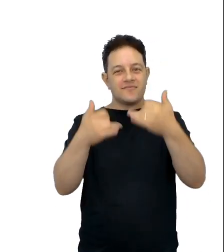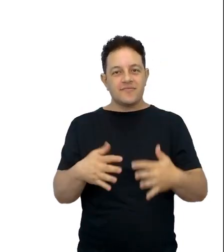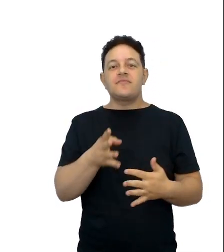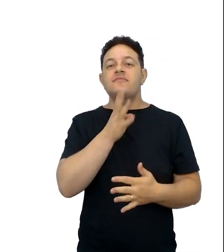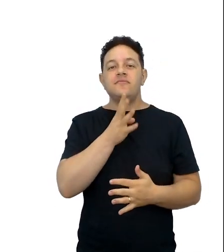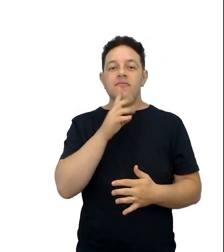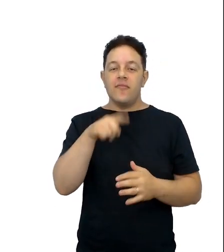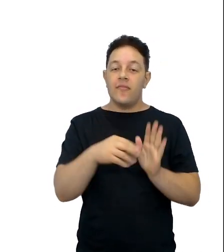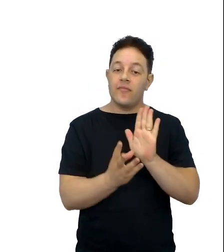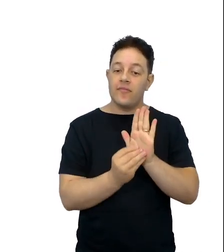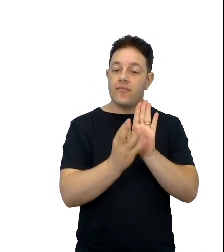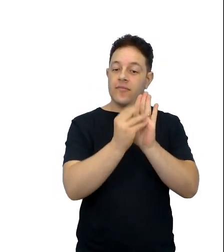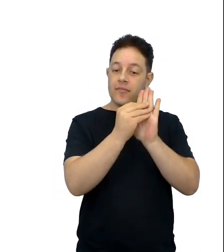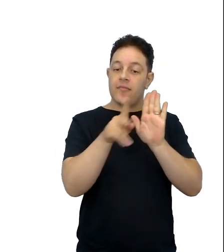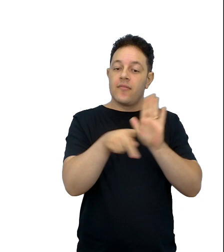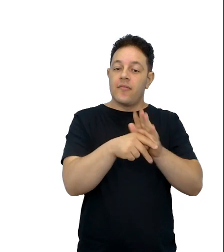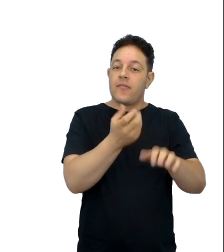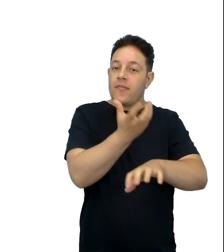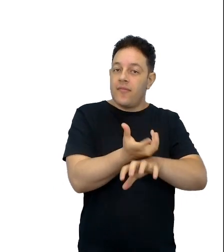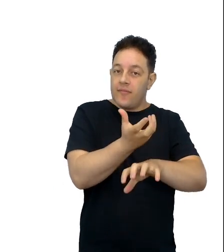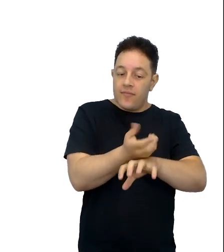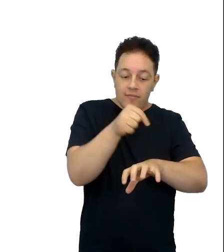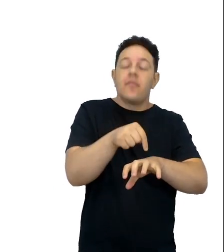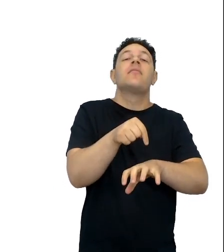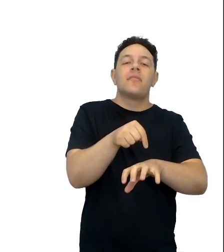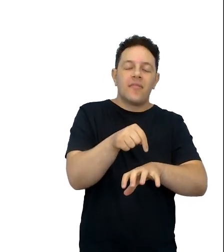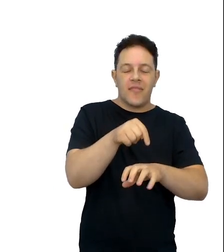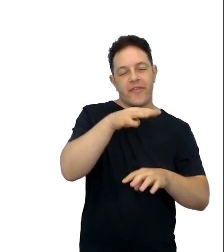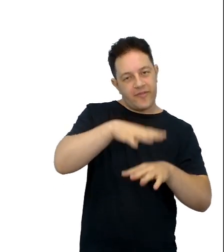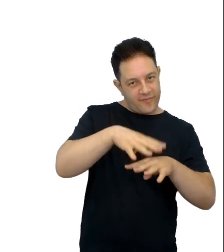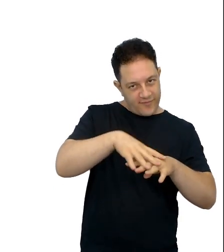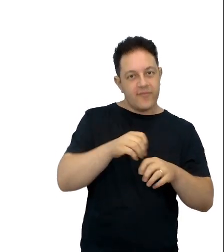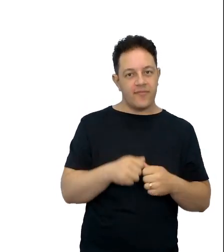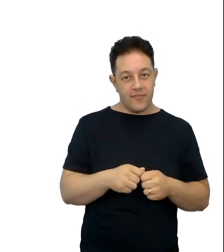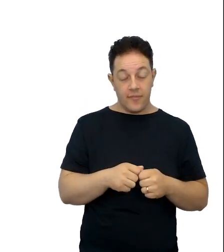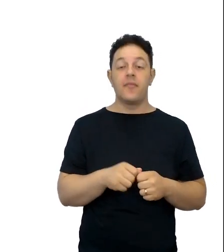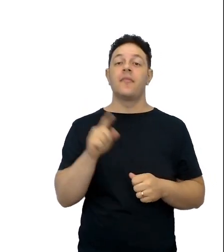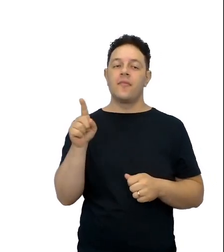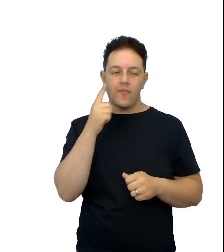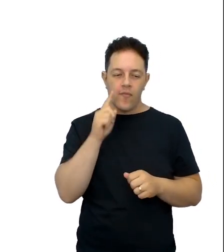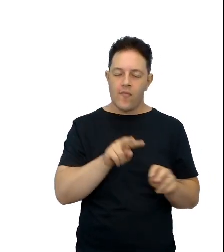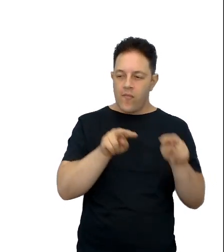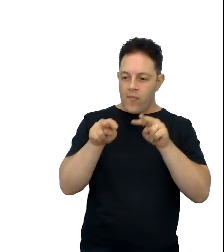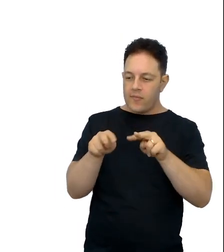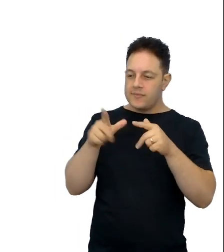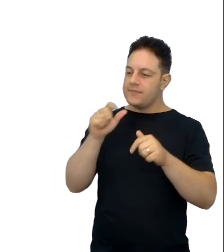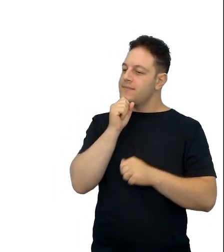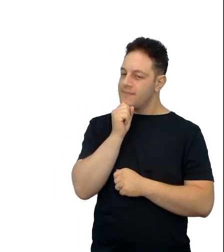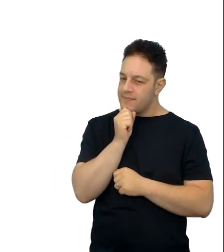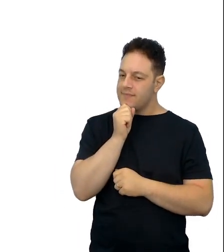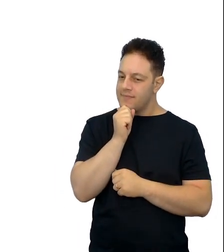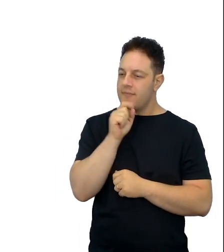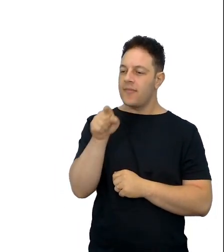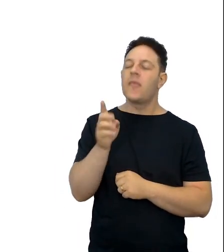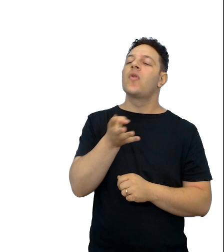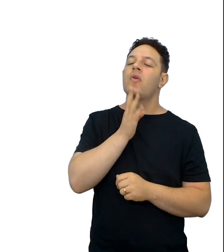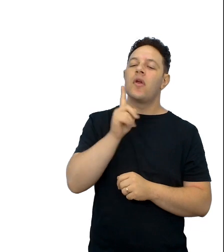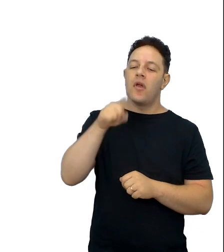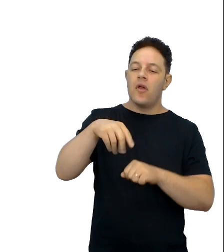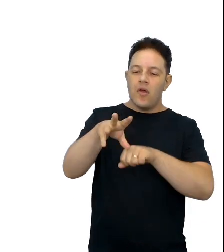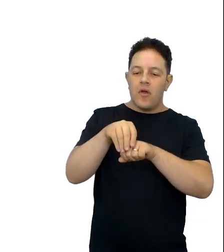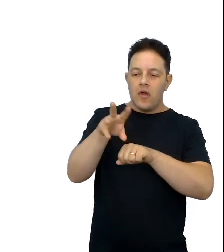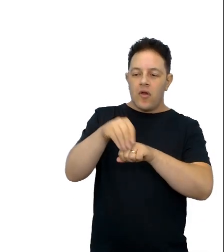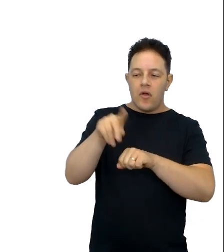do conteúdo da disciplina de matemática. E ela olha para um outro canto que ela fala conhecimento pedagógico do